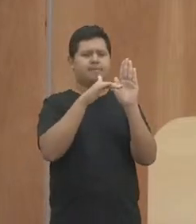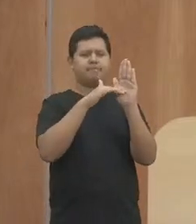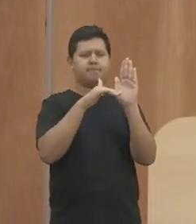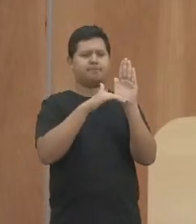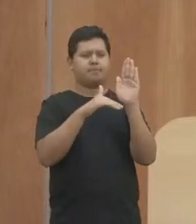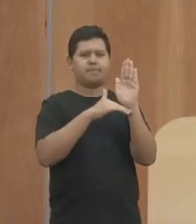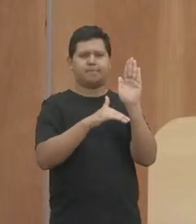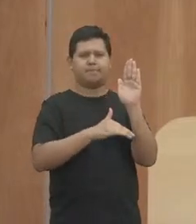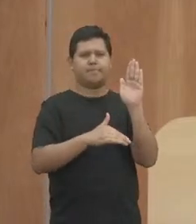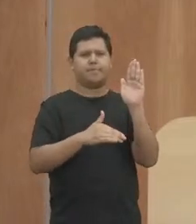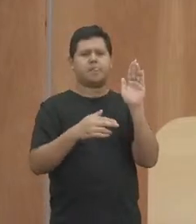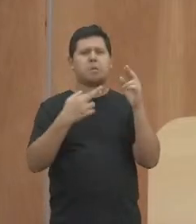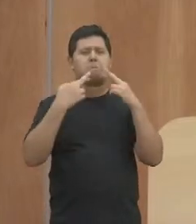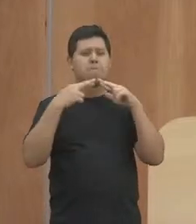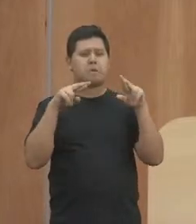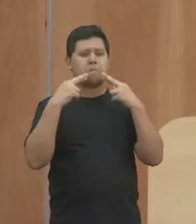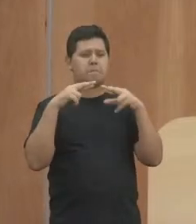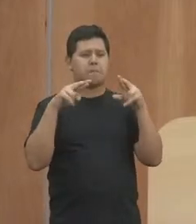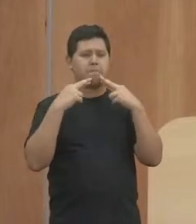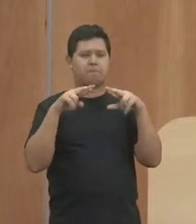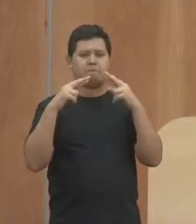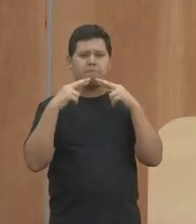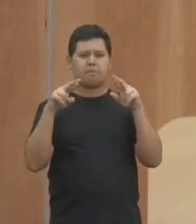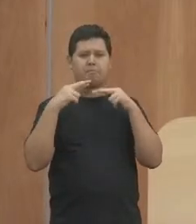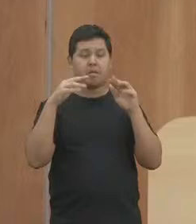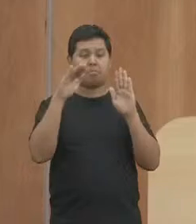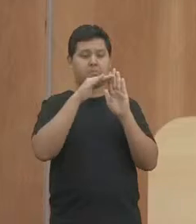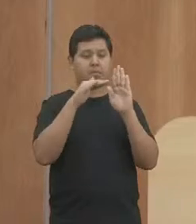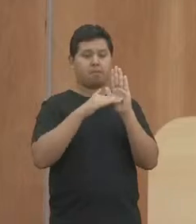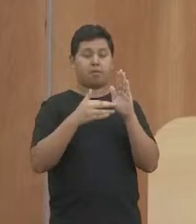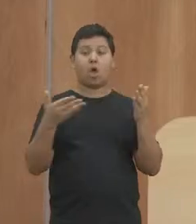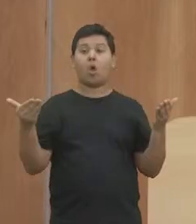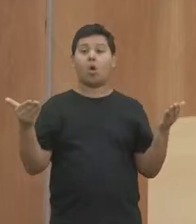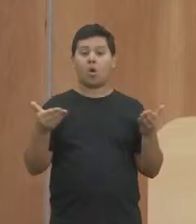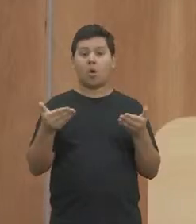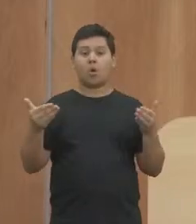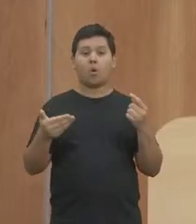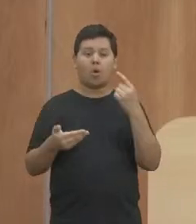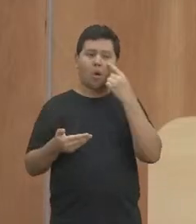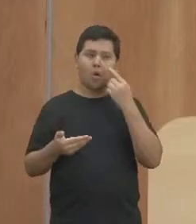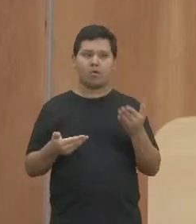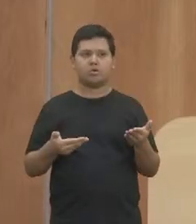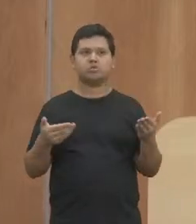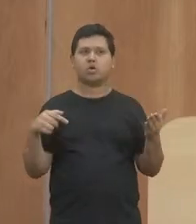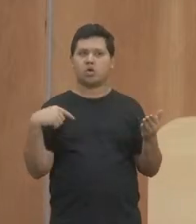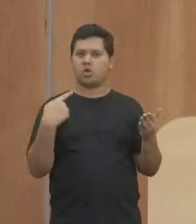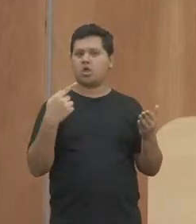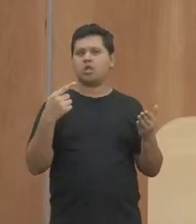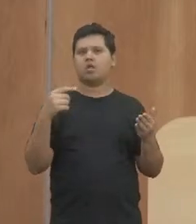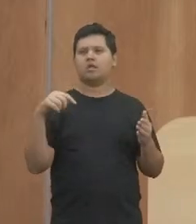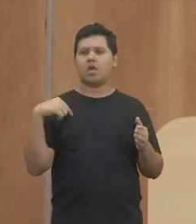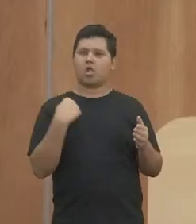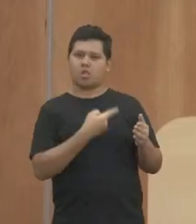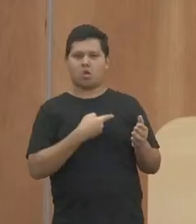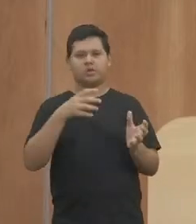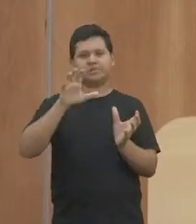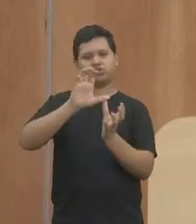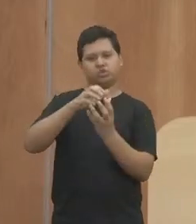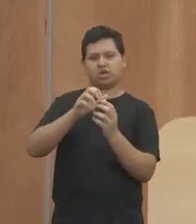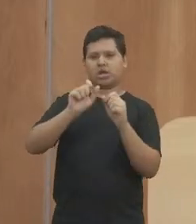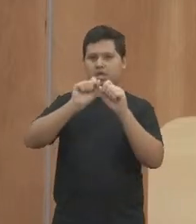quantas críticas a esse tipo de projeto aqui. Hoje, quando jornais como o Nossa Jacareí